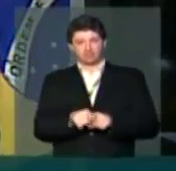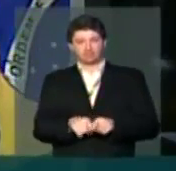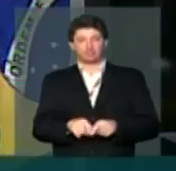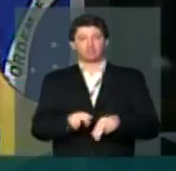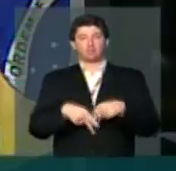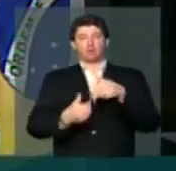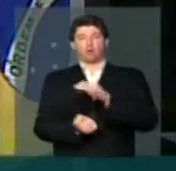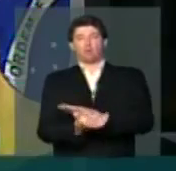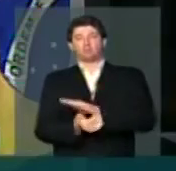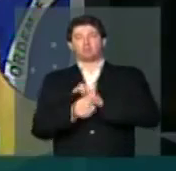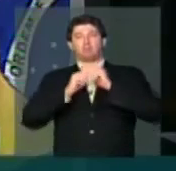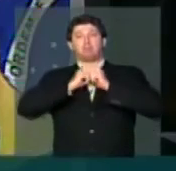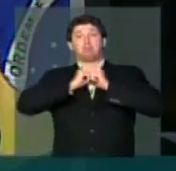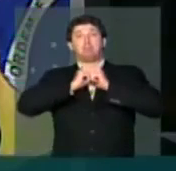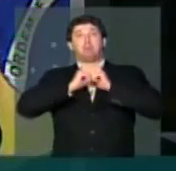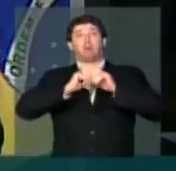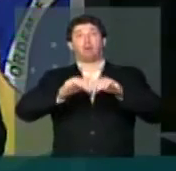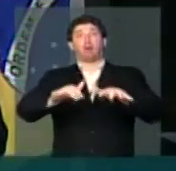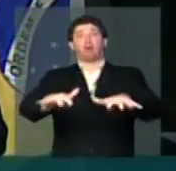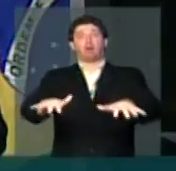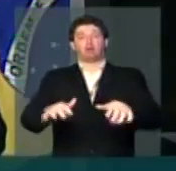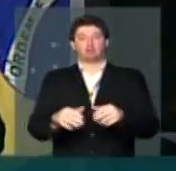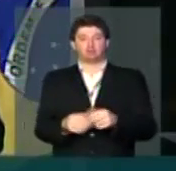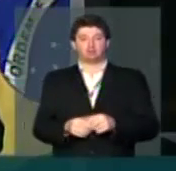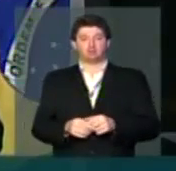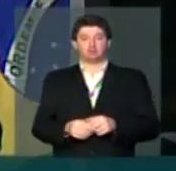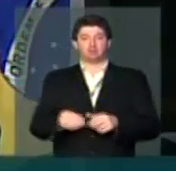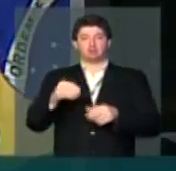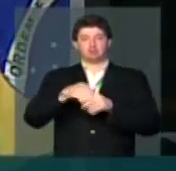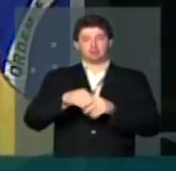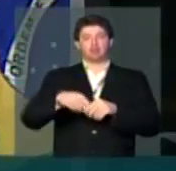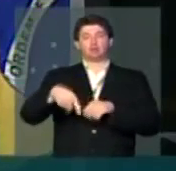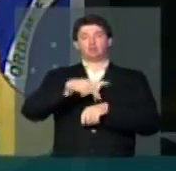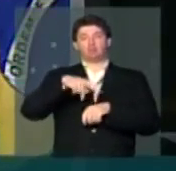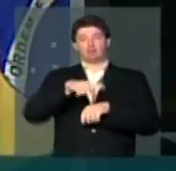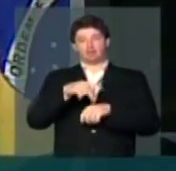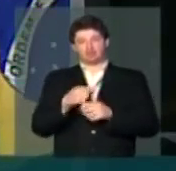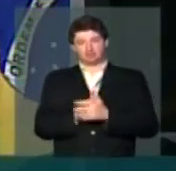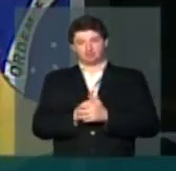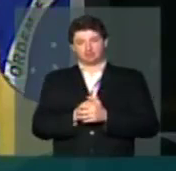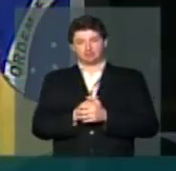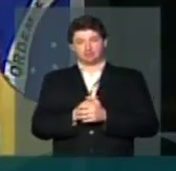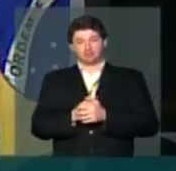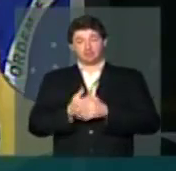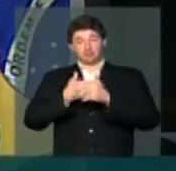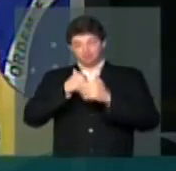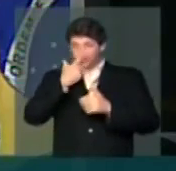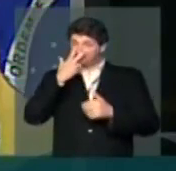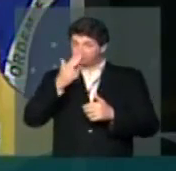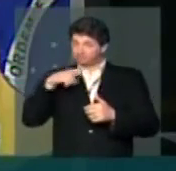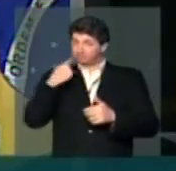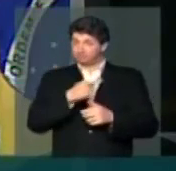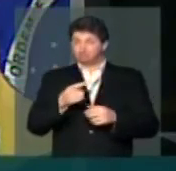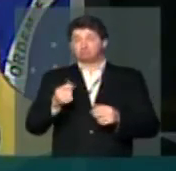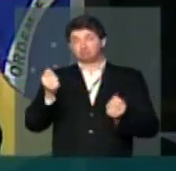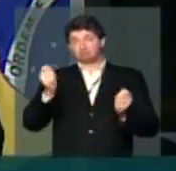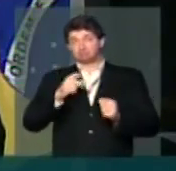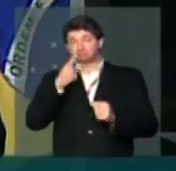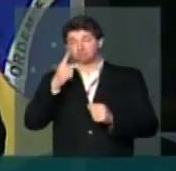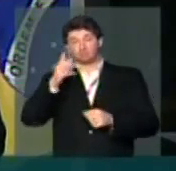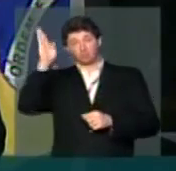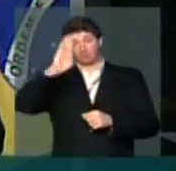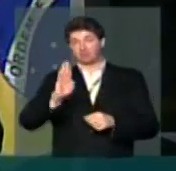a corrupção endêmica que tomou de assalto o corpo do Estado Nacional. Acredito que podemos concluir que o Brasil